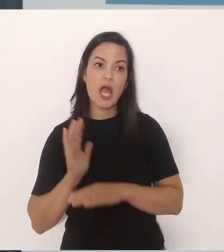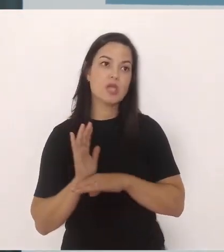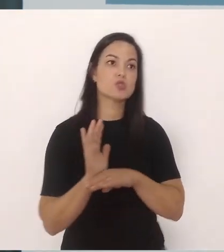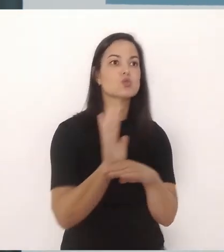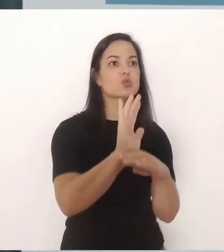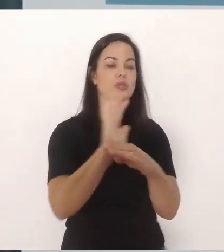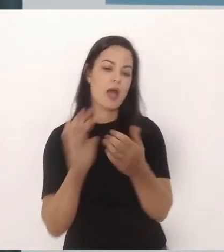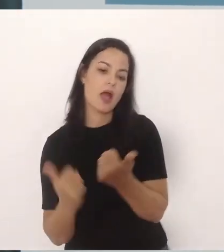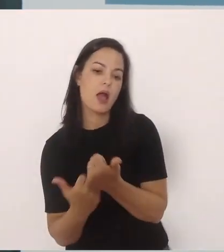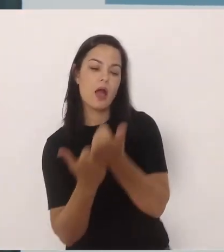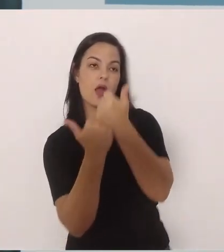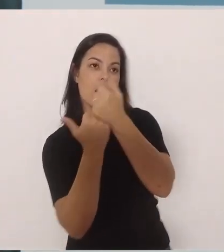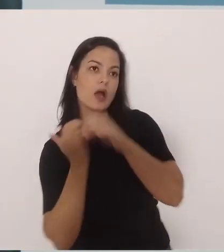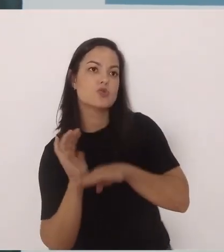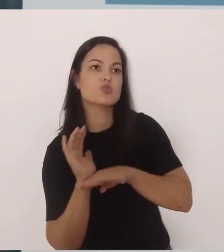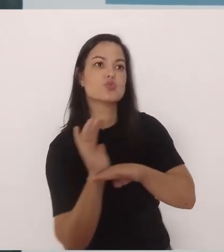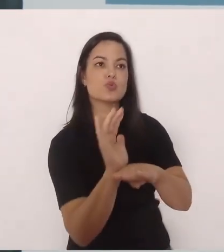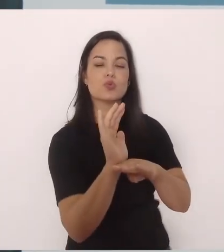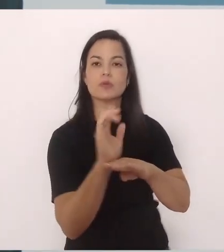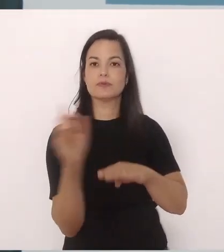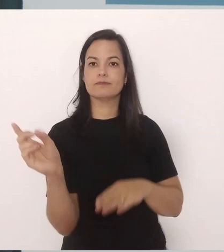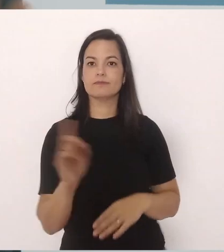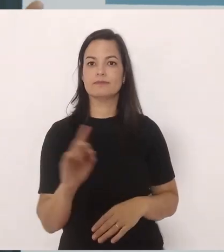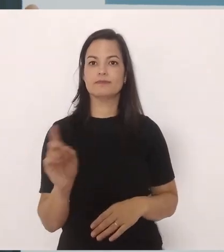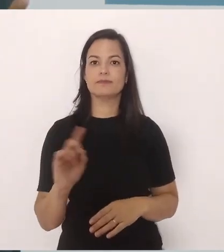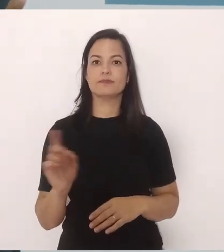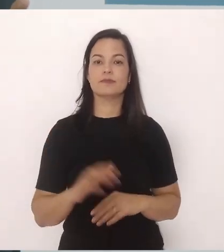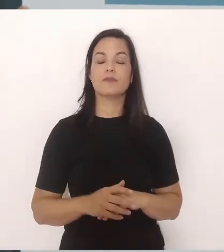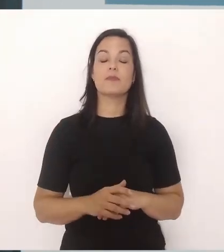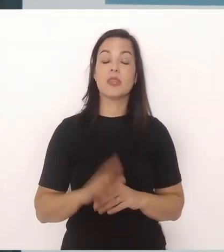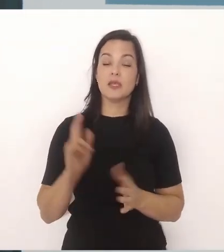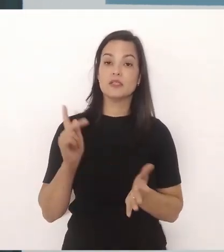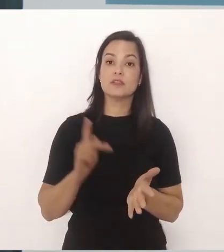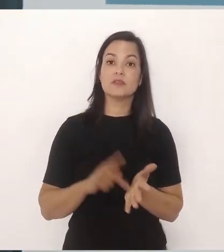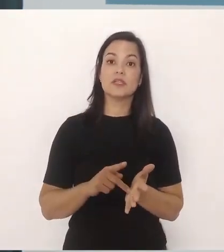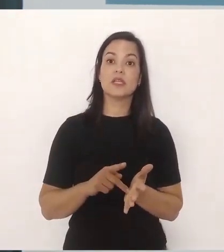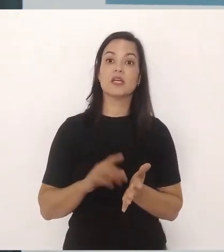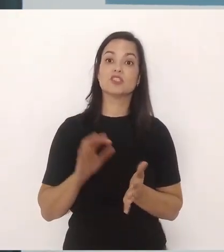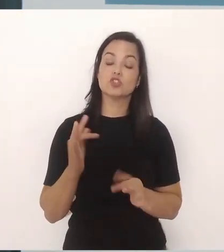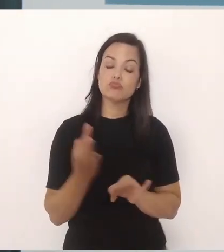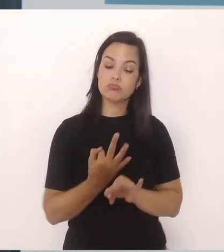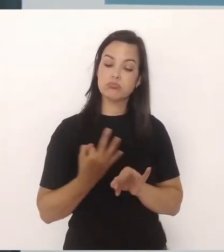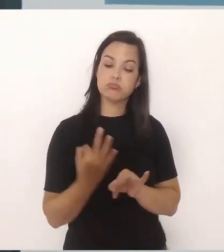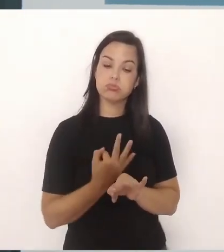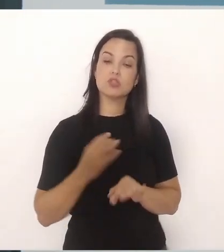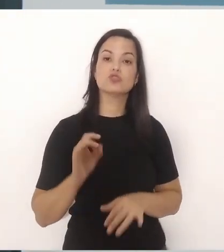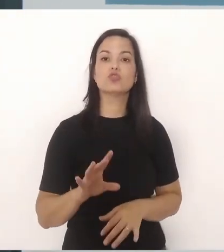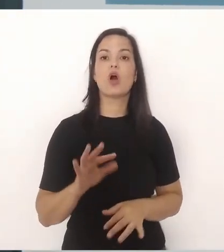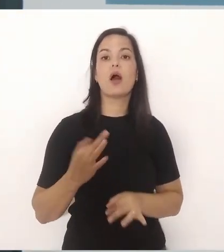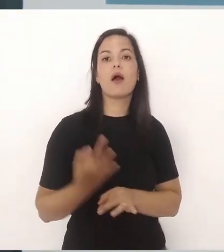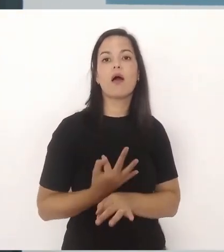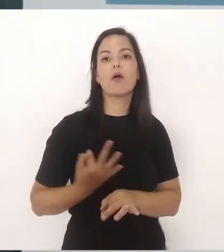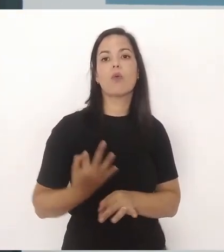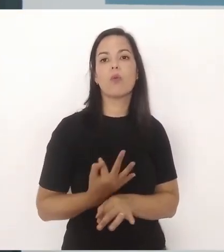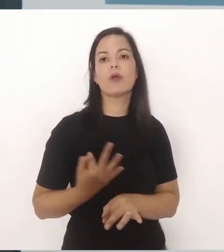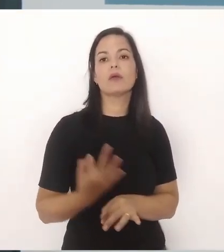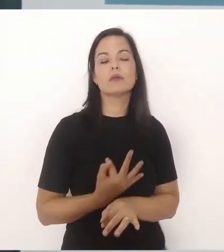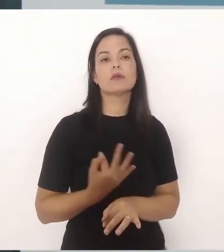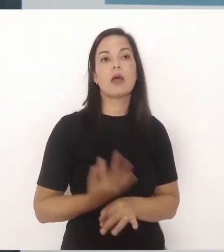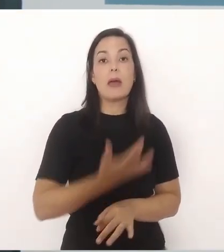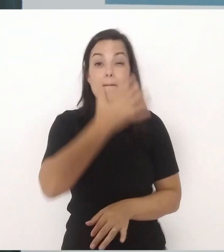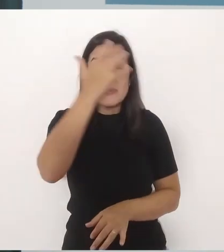de você ser suporte para alguém. Ela só tinha acepção realmente de aguentar pacientemente alguém que é